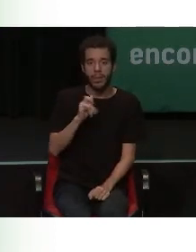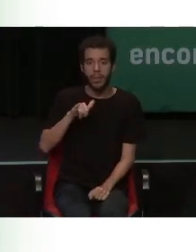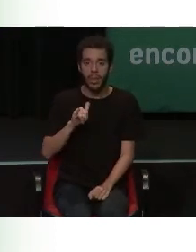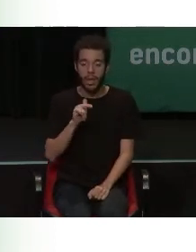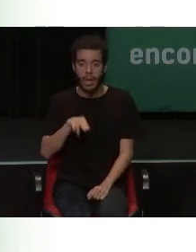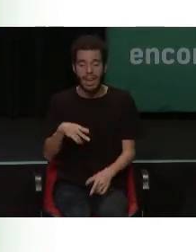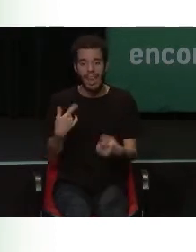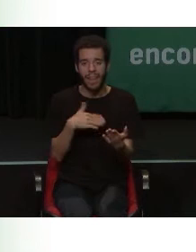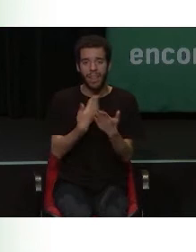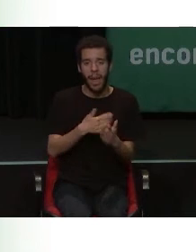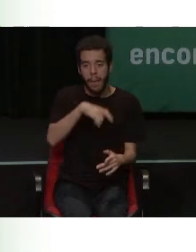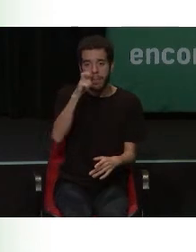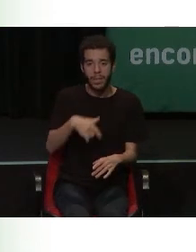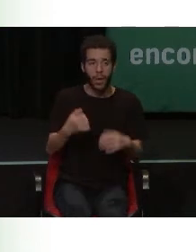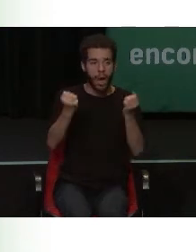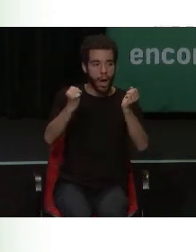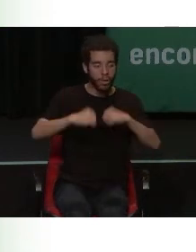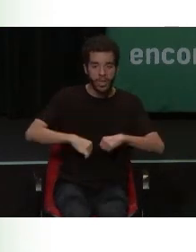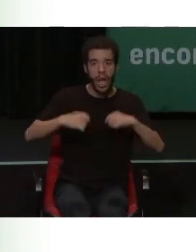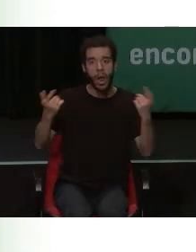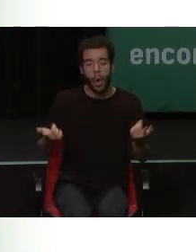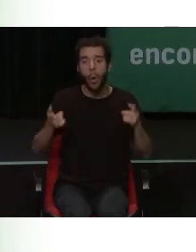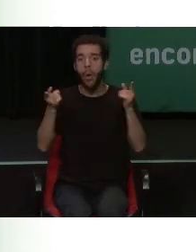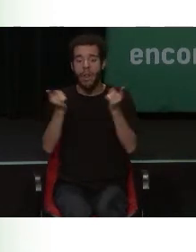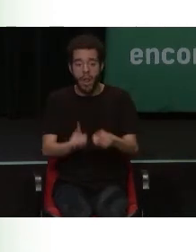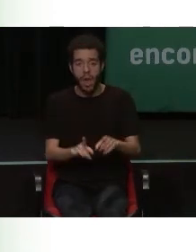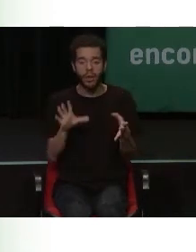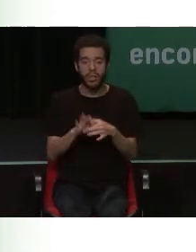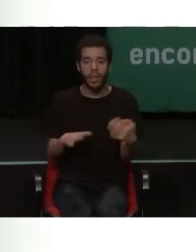dar autorização que esses dados possam ser usados